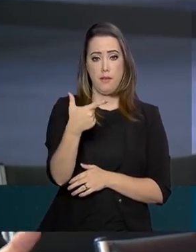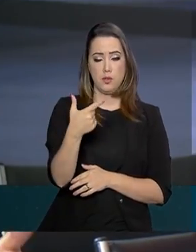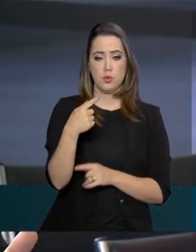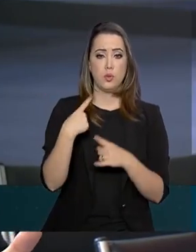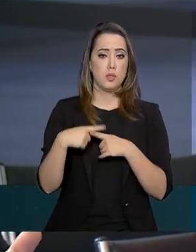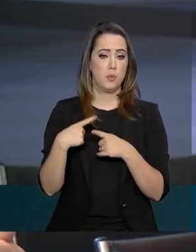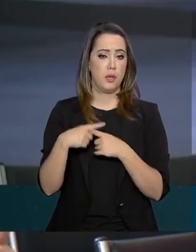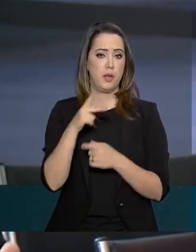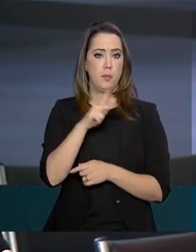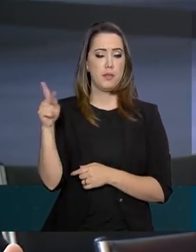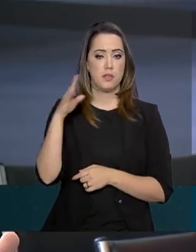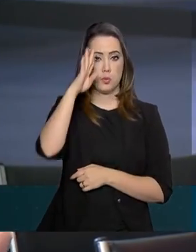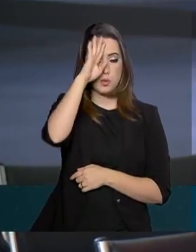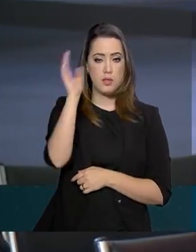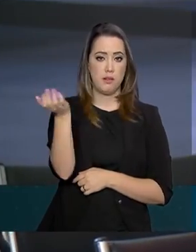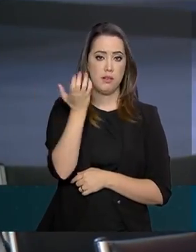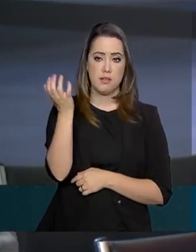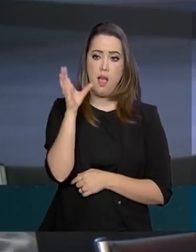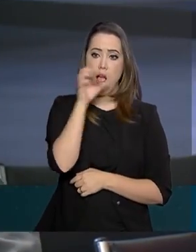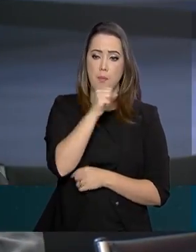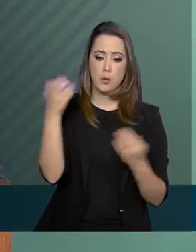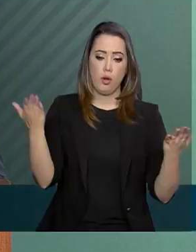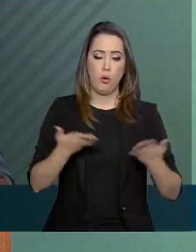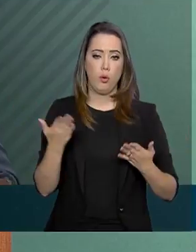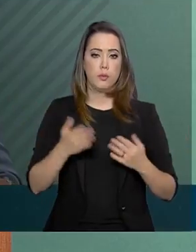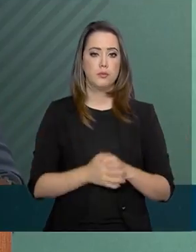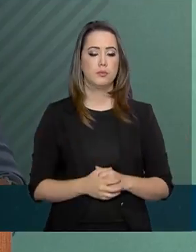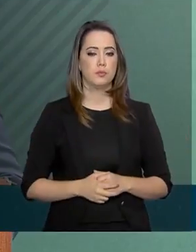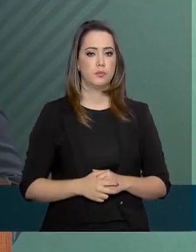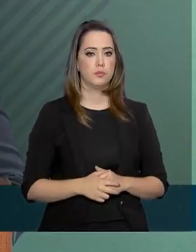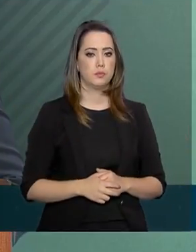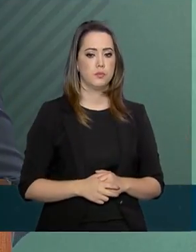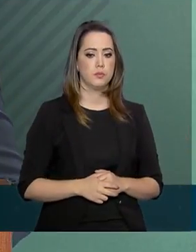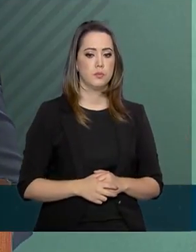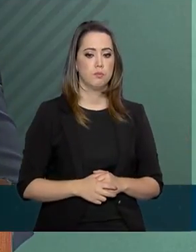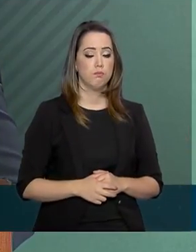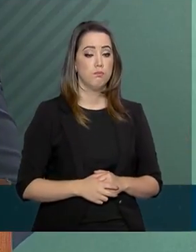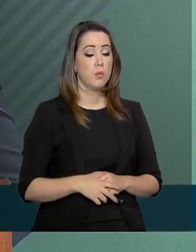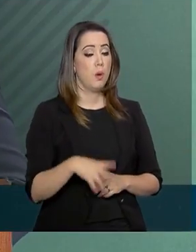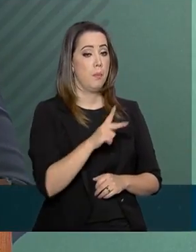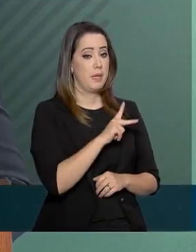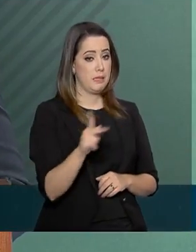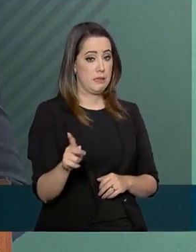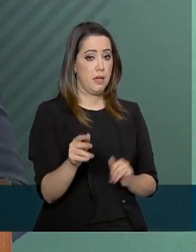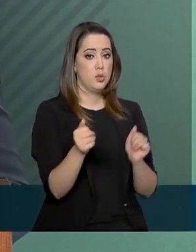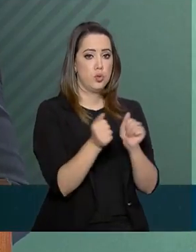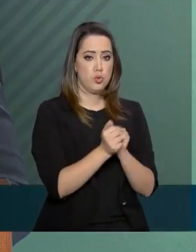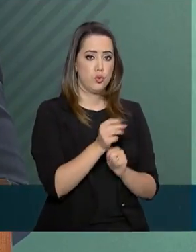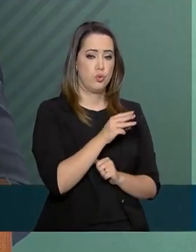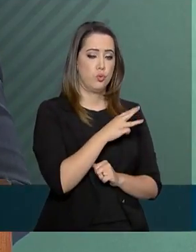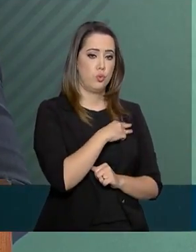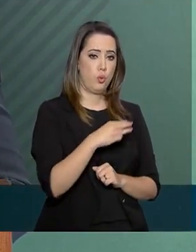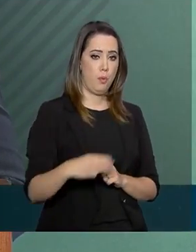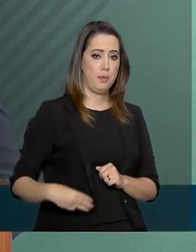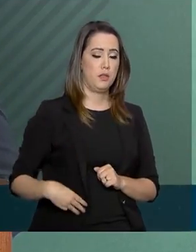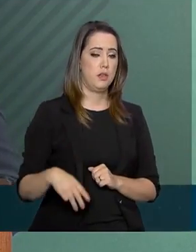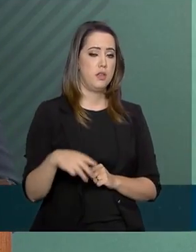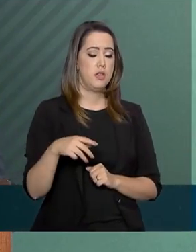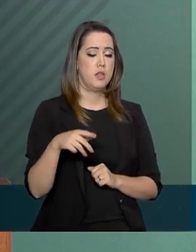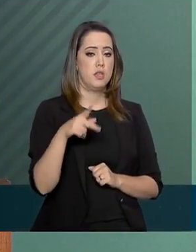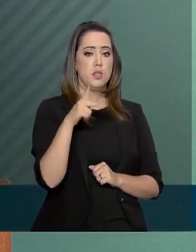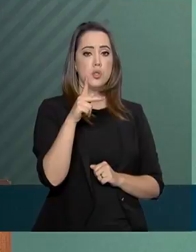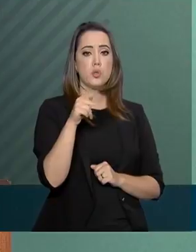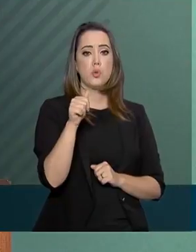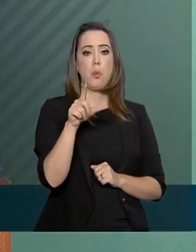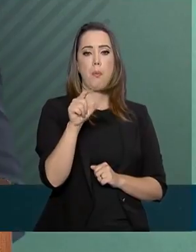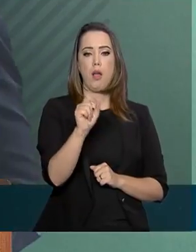presidente quis antecipar esse processo assessorado pelo ministro paulo guedes o presidente entendeu a necessidade